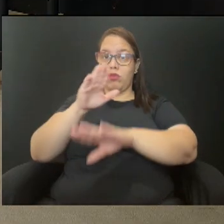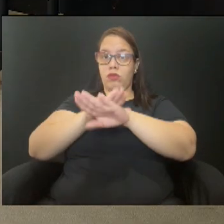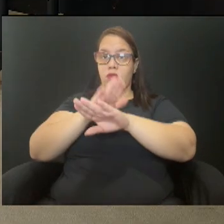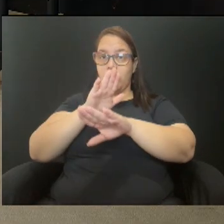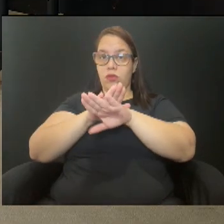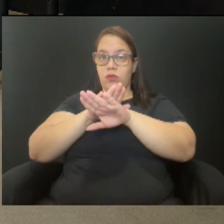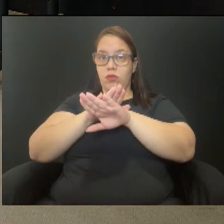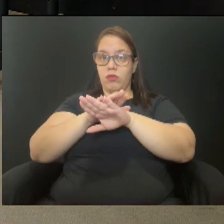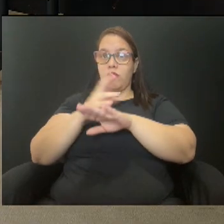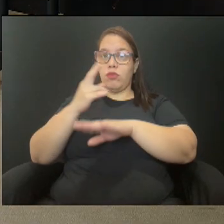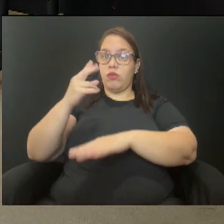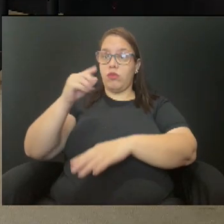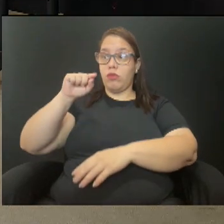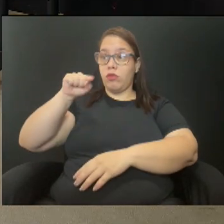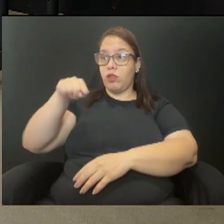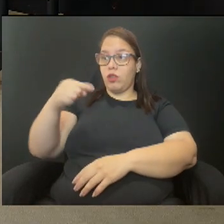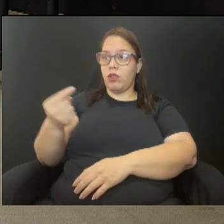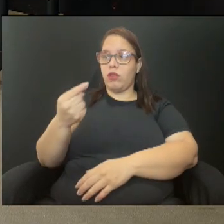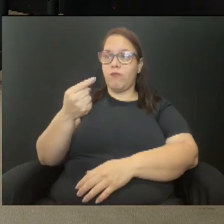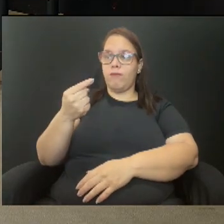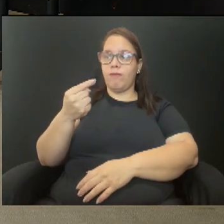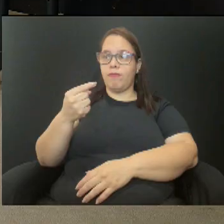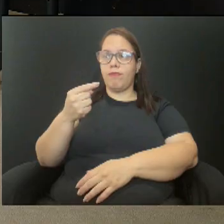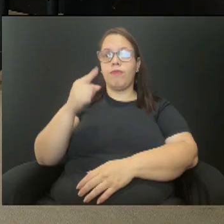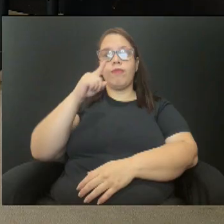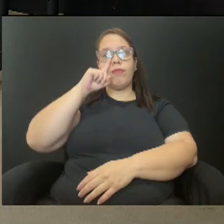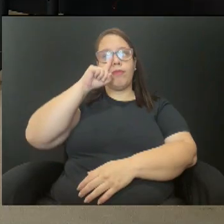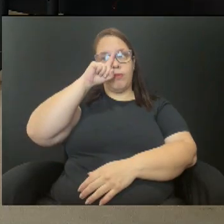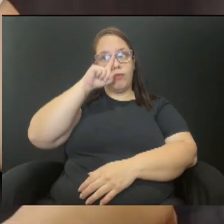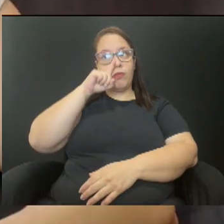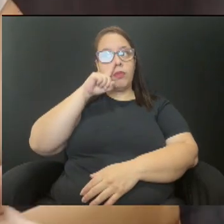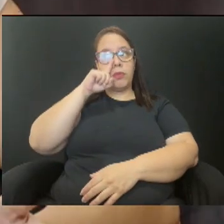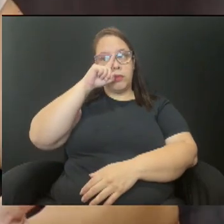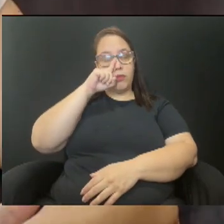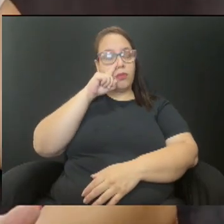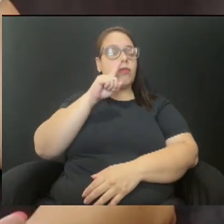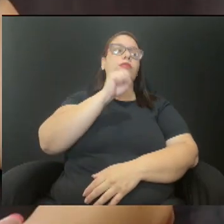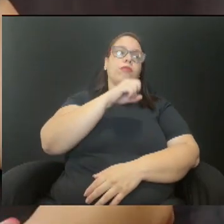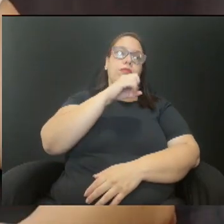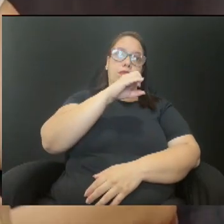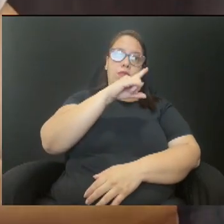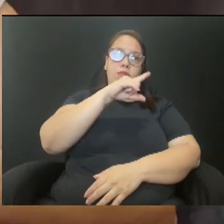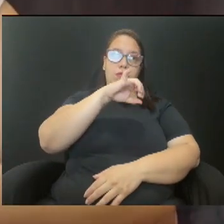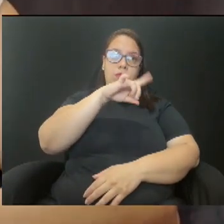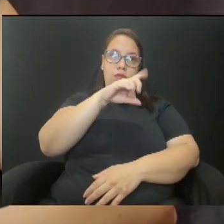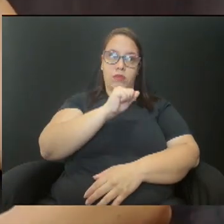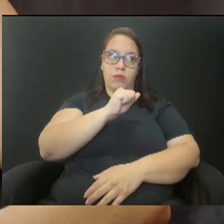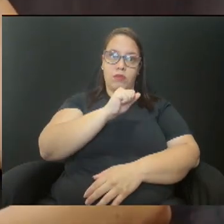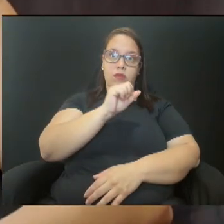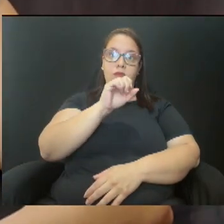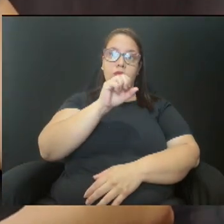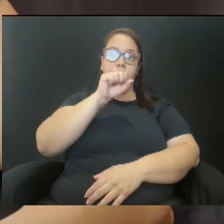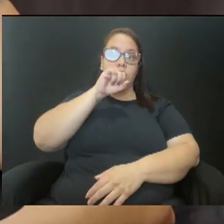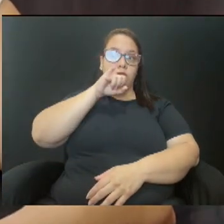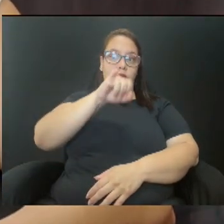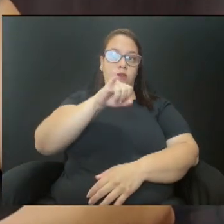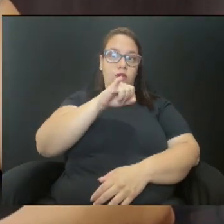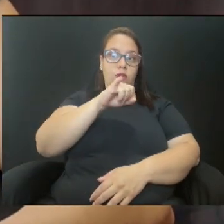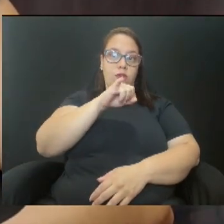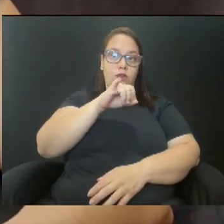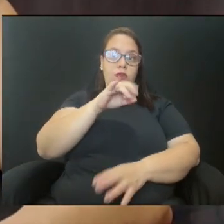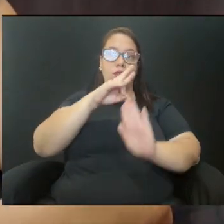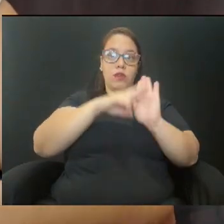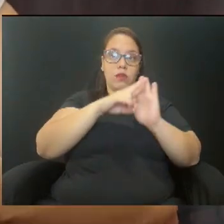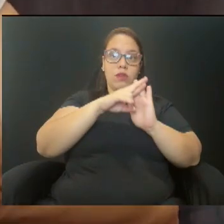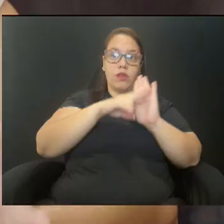2.000. Isso é cilada. Cilada. Cilada, porque se vier, como é uma irregularidade, caso